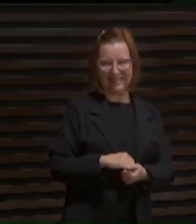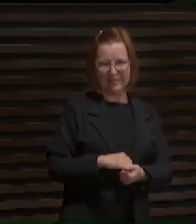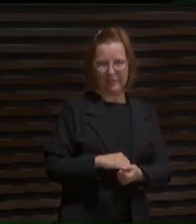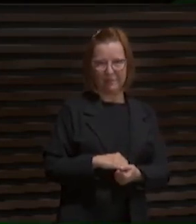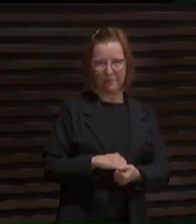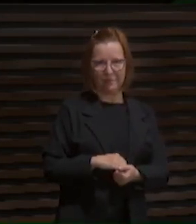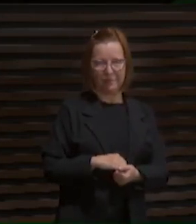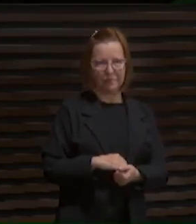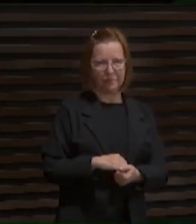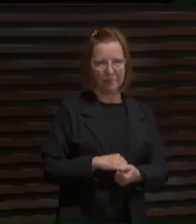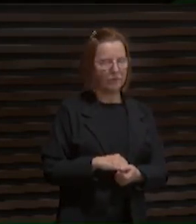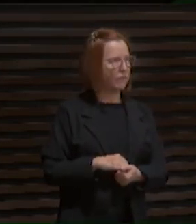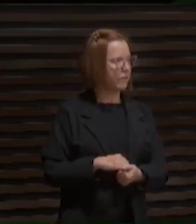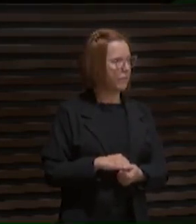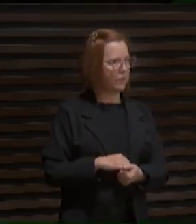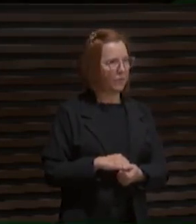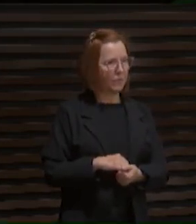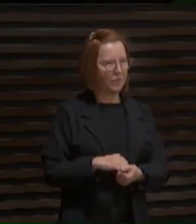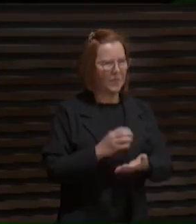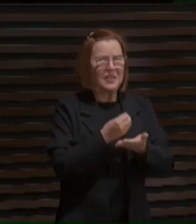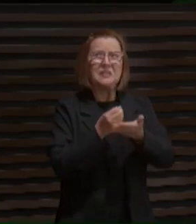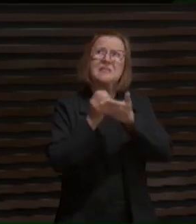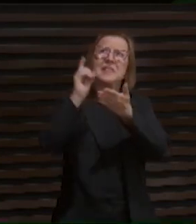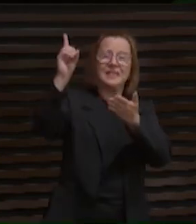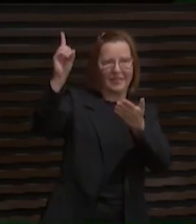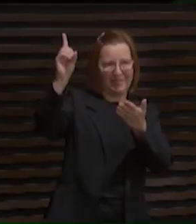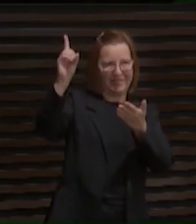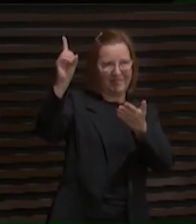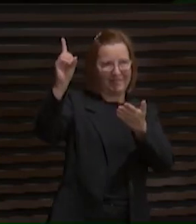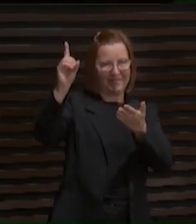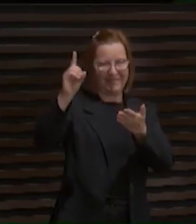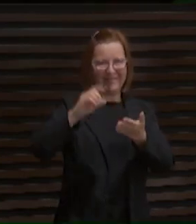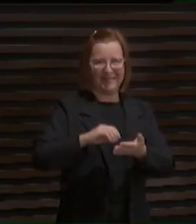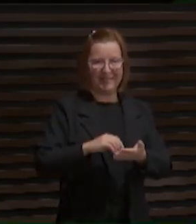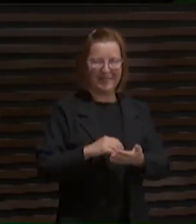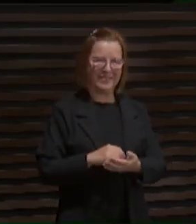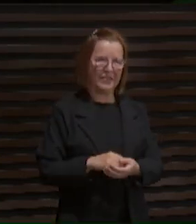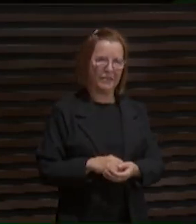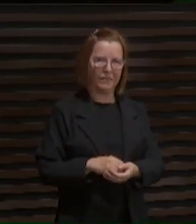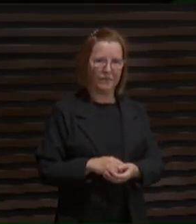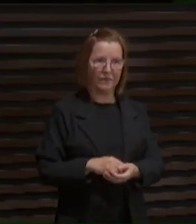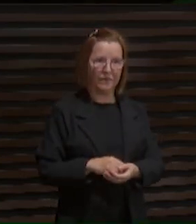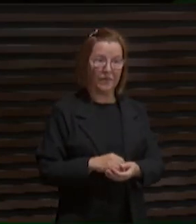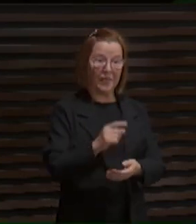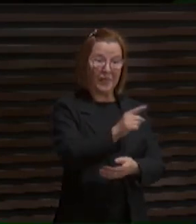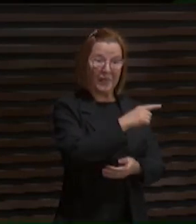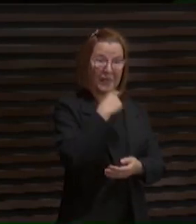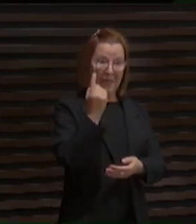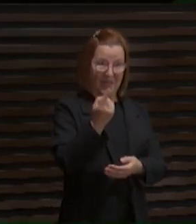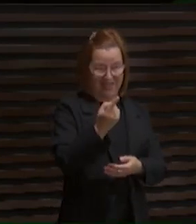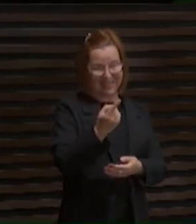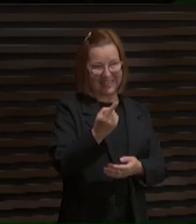Não é curioso como ele coloca? Se ofereça a Deus e coloca do reino. Nós estamos debaixo de alguém que